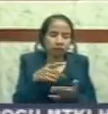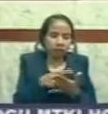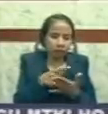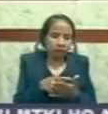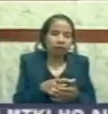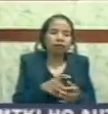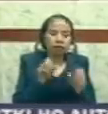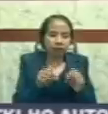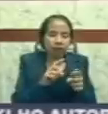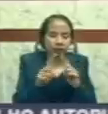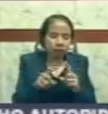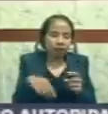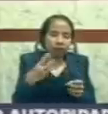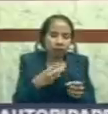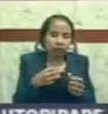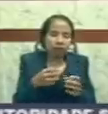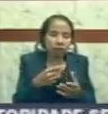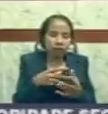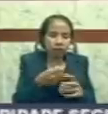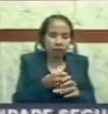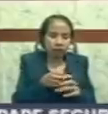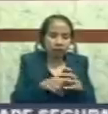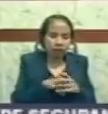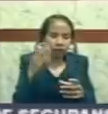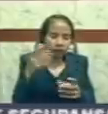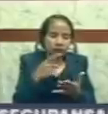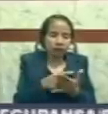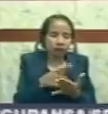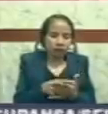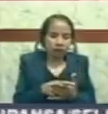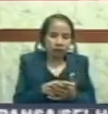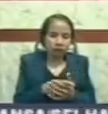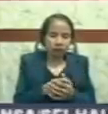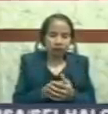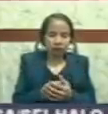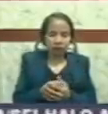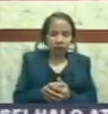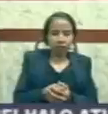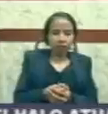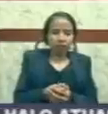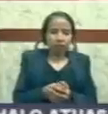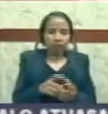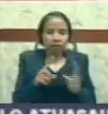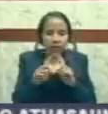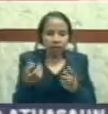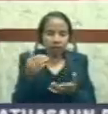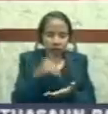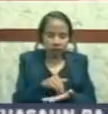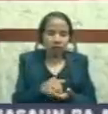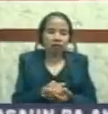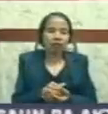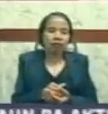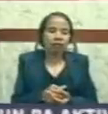retira. Mas bem, se laos obstáculo, então facilita, então bela denúncia. Até está na direita, não é para